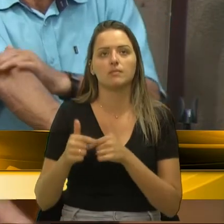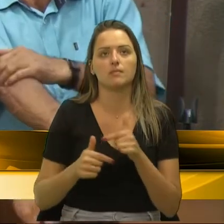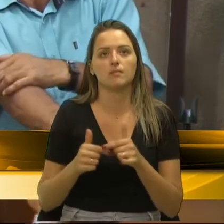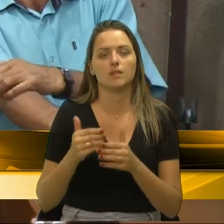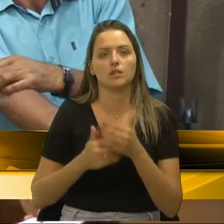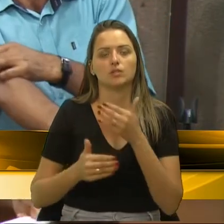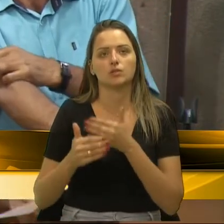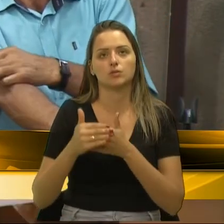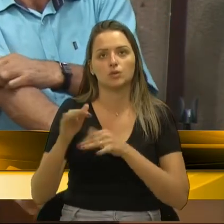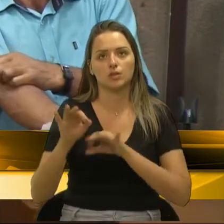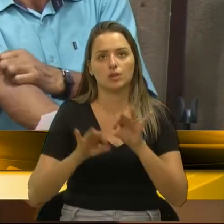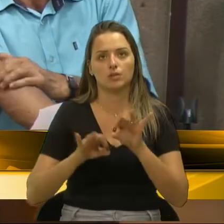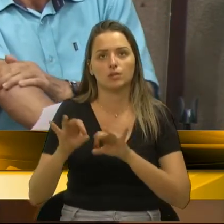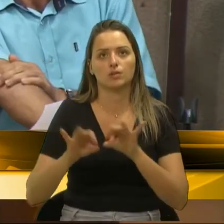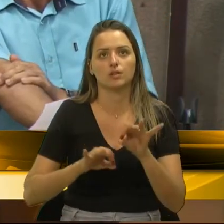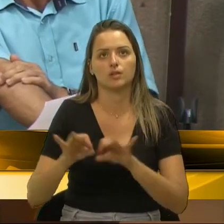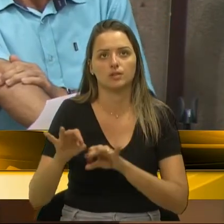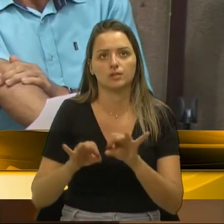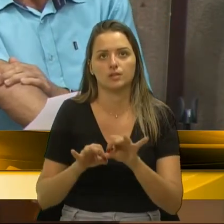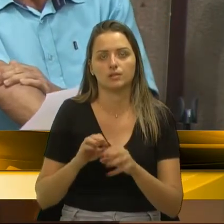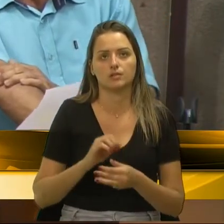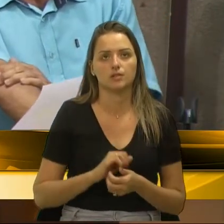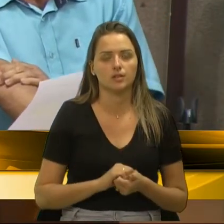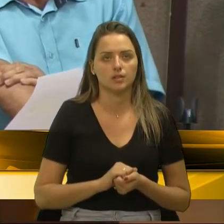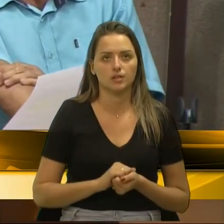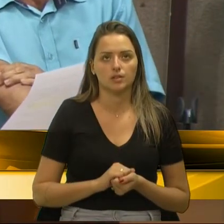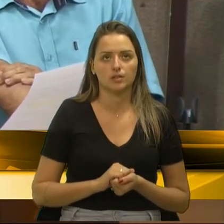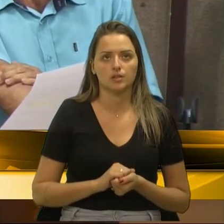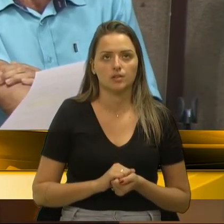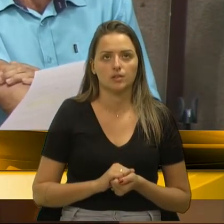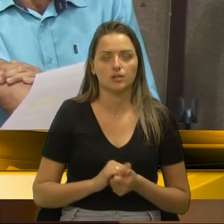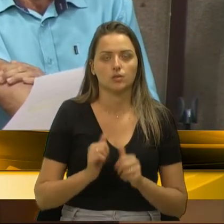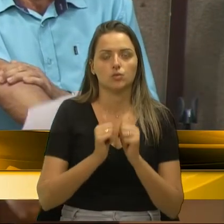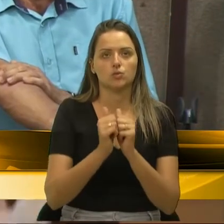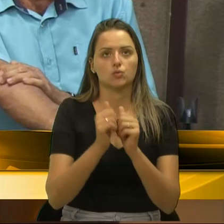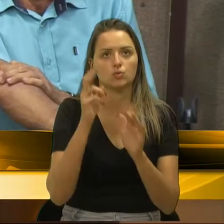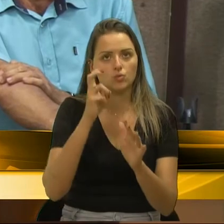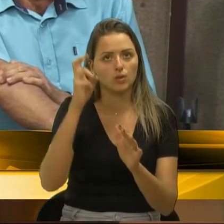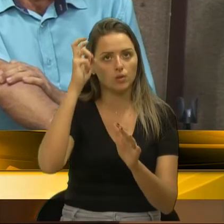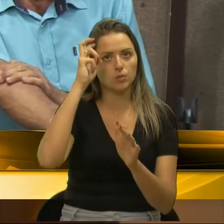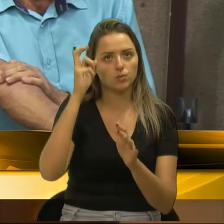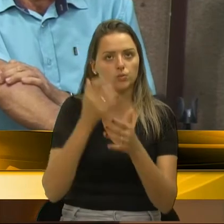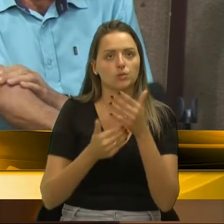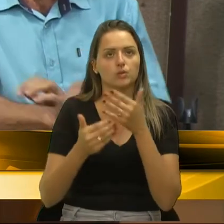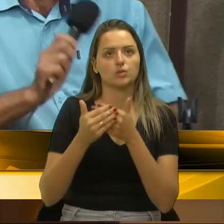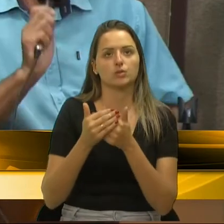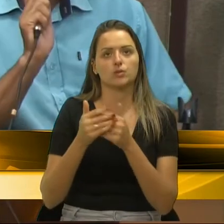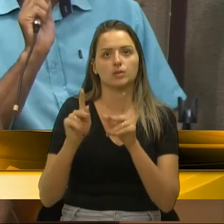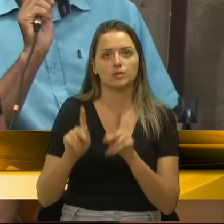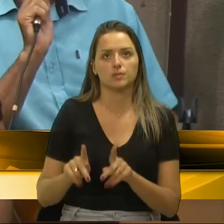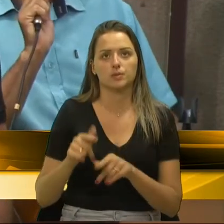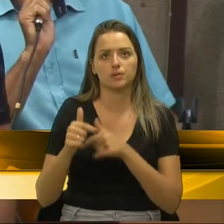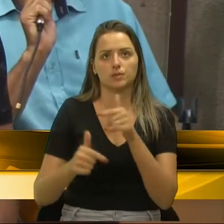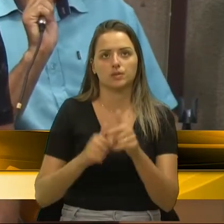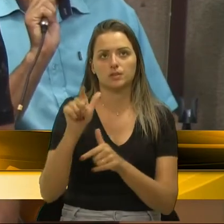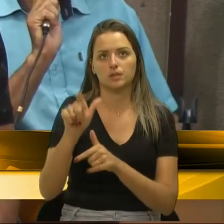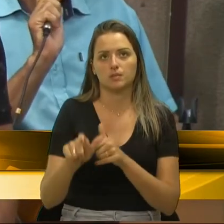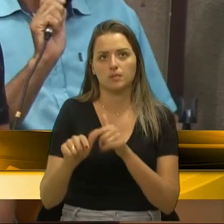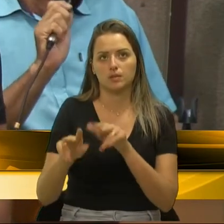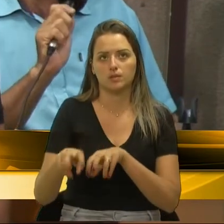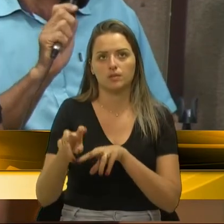suas organizações, expressar aí uma... a cultura do nosso agricultor. Uma grande